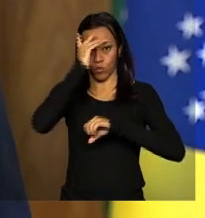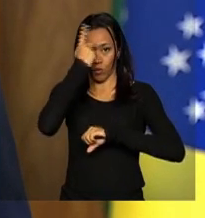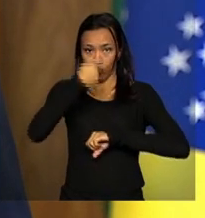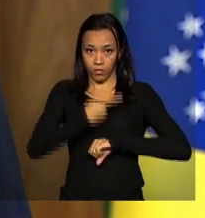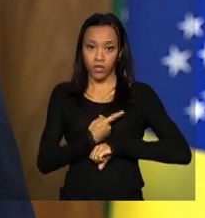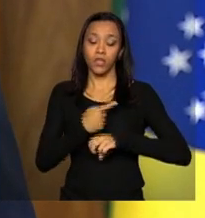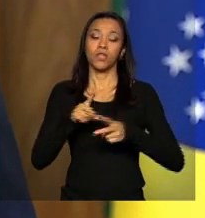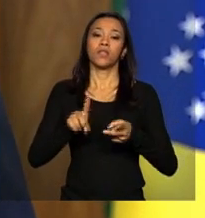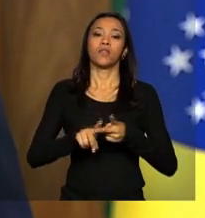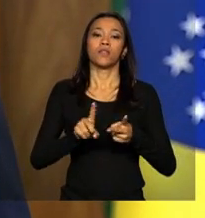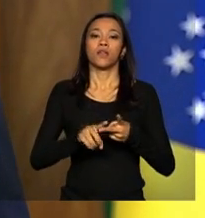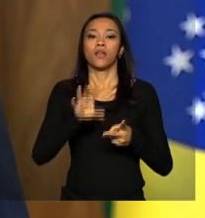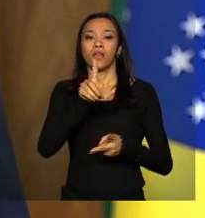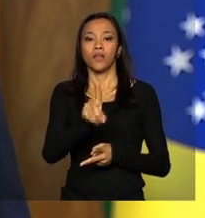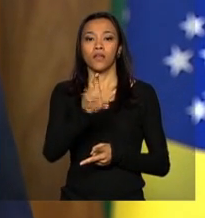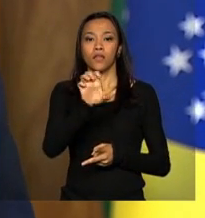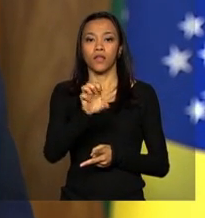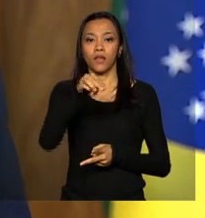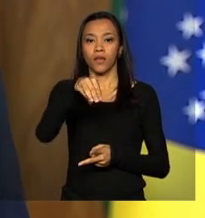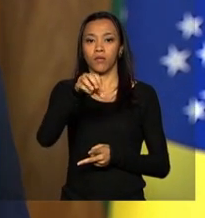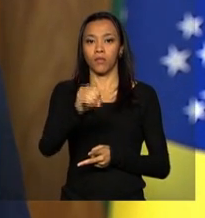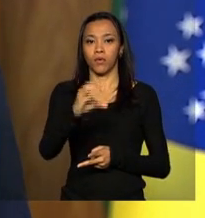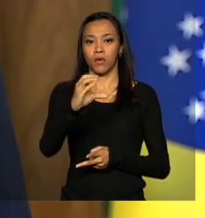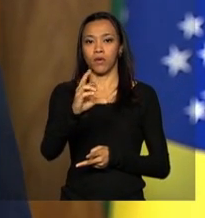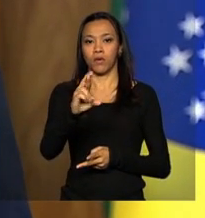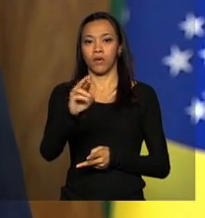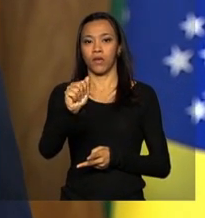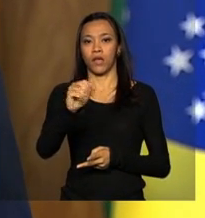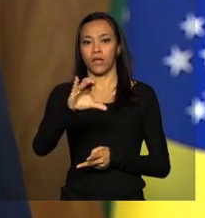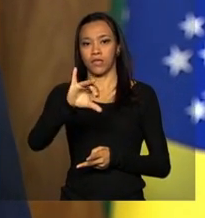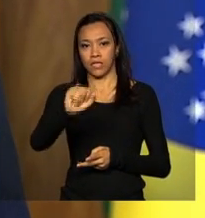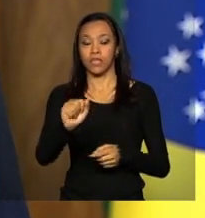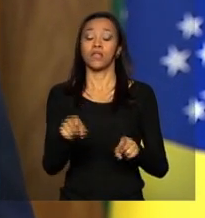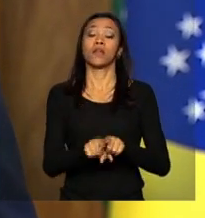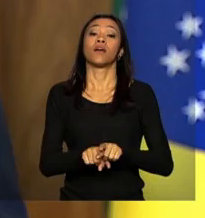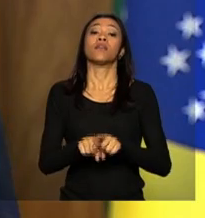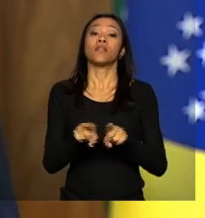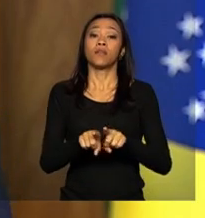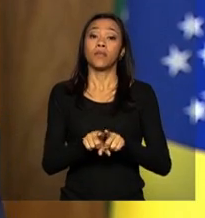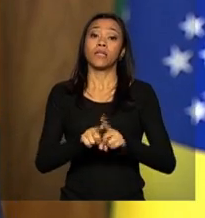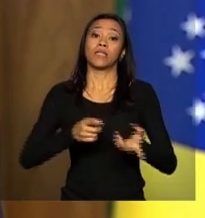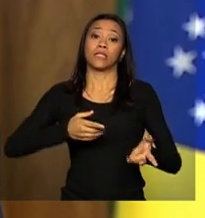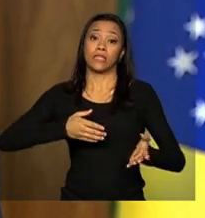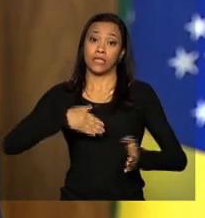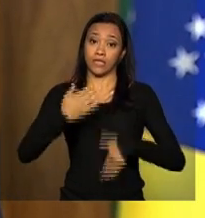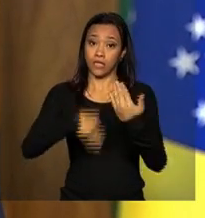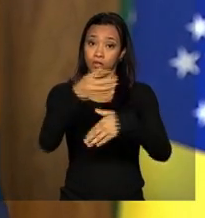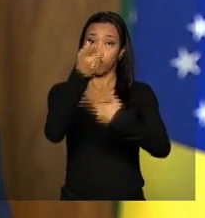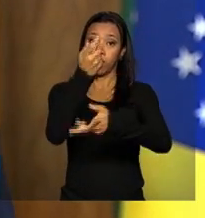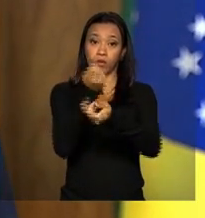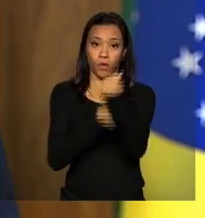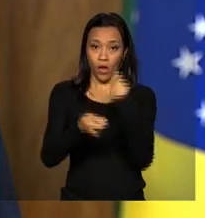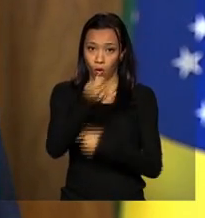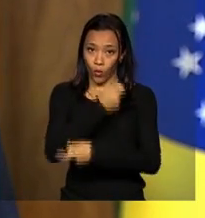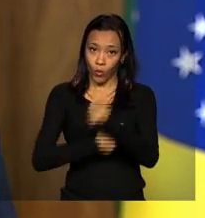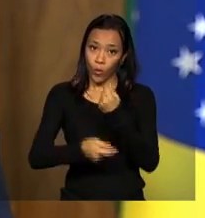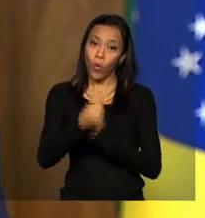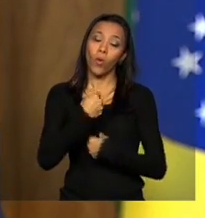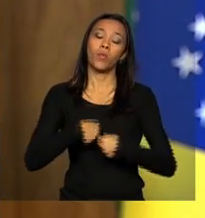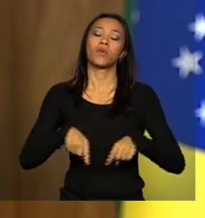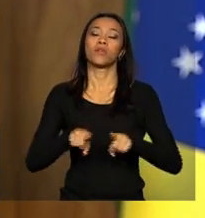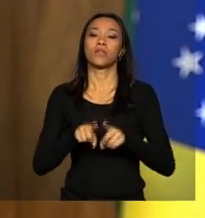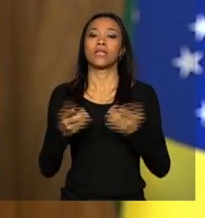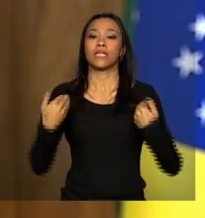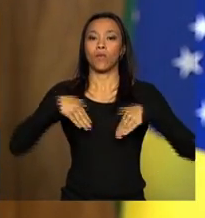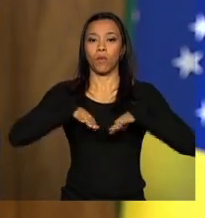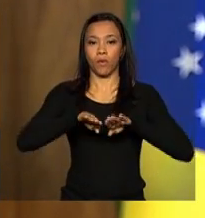democracia, a cidadania e o crescimento econômico, mas também a inclusão,